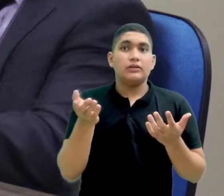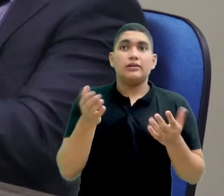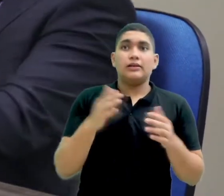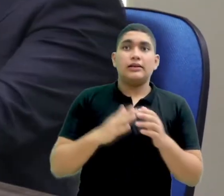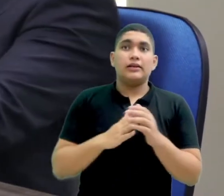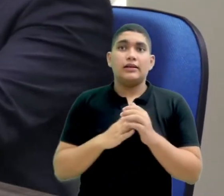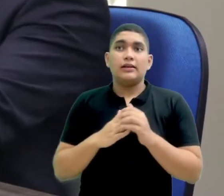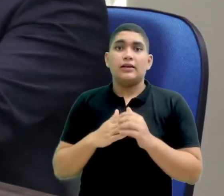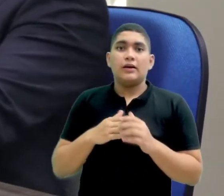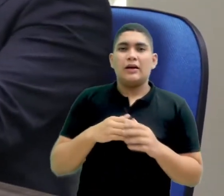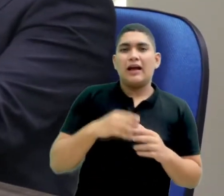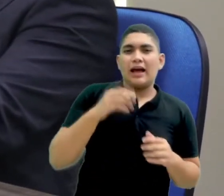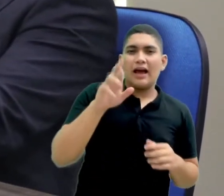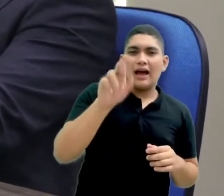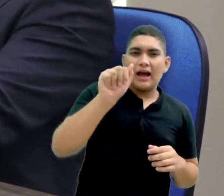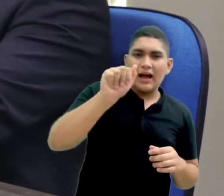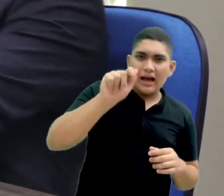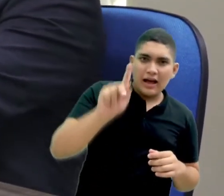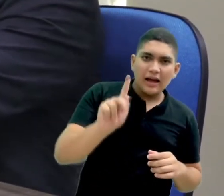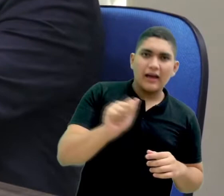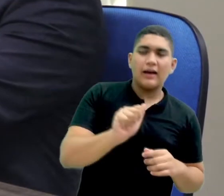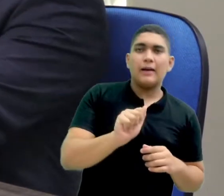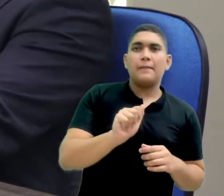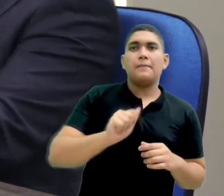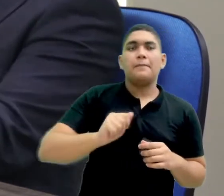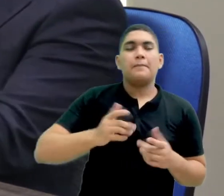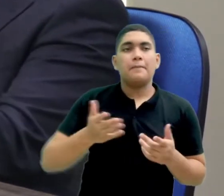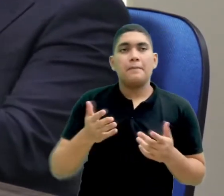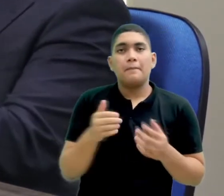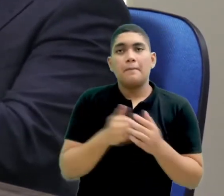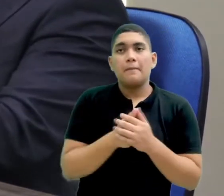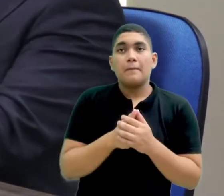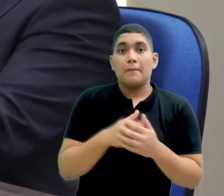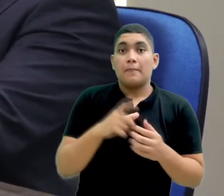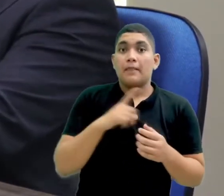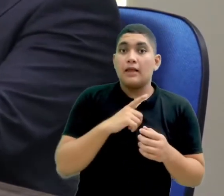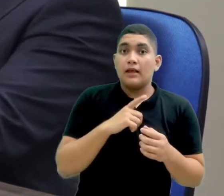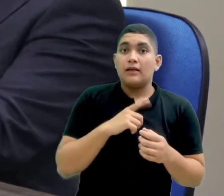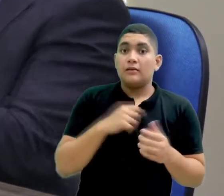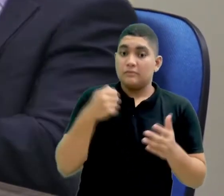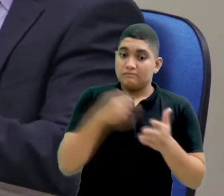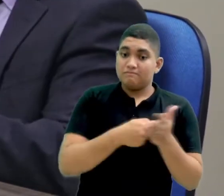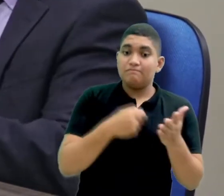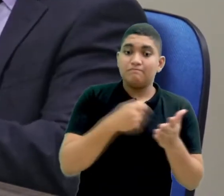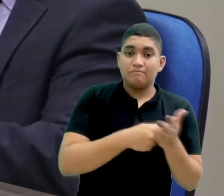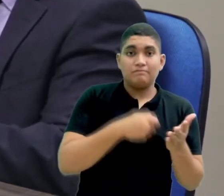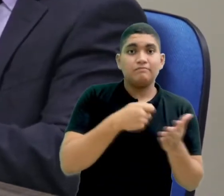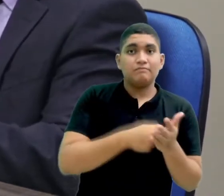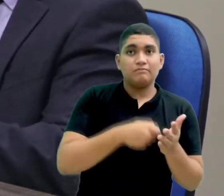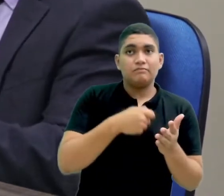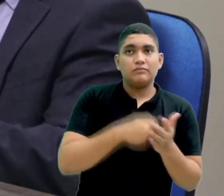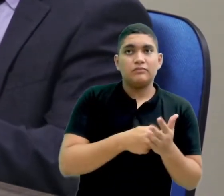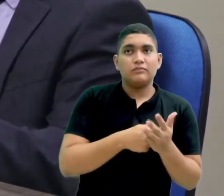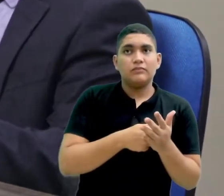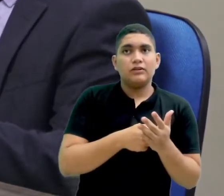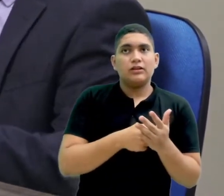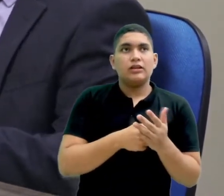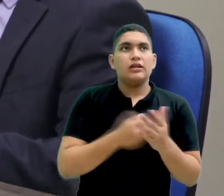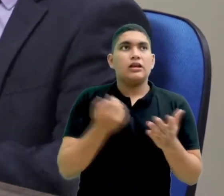ofendendo para condenação. Há um castigo por causa dessa situação. E o castigo está